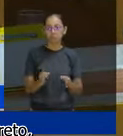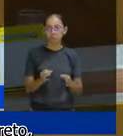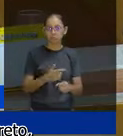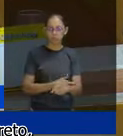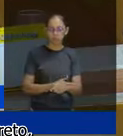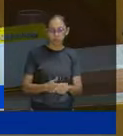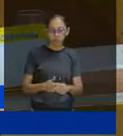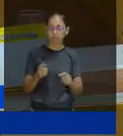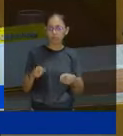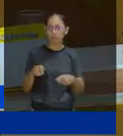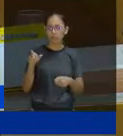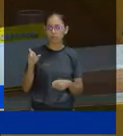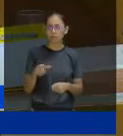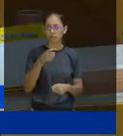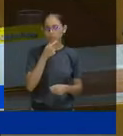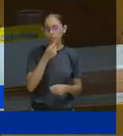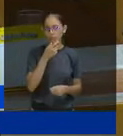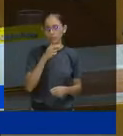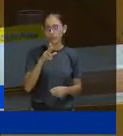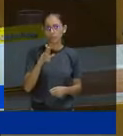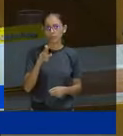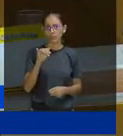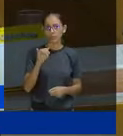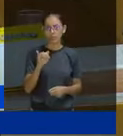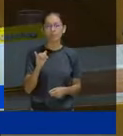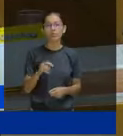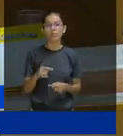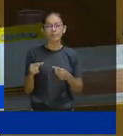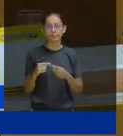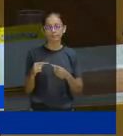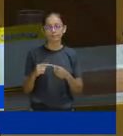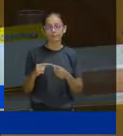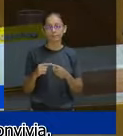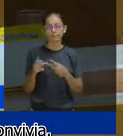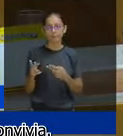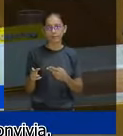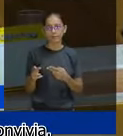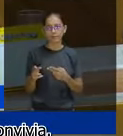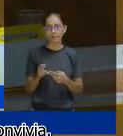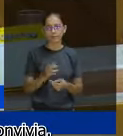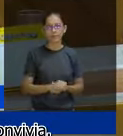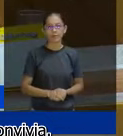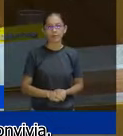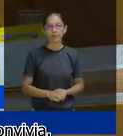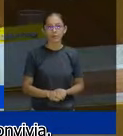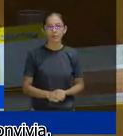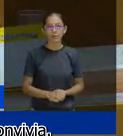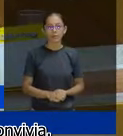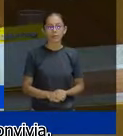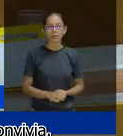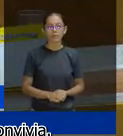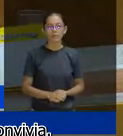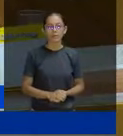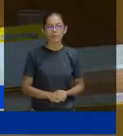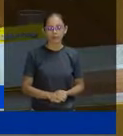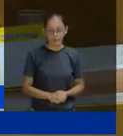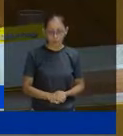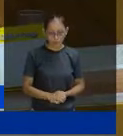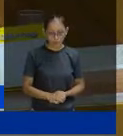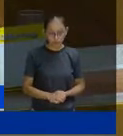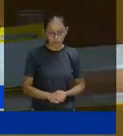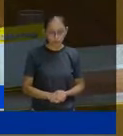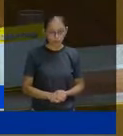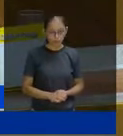decente, difícil, né, em alguns momentos, com as pessoas com as quais, sobretudo, ele não convivia, e ele, inclusive,